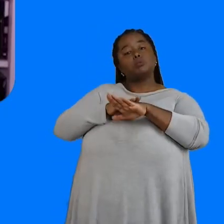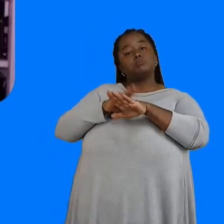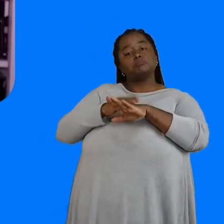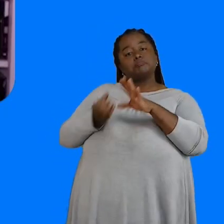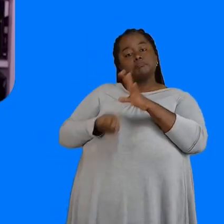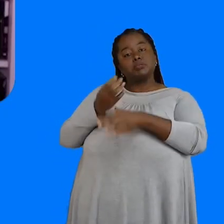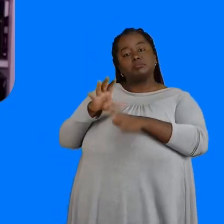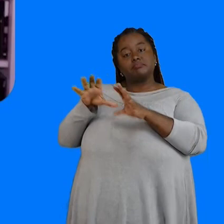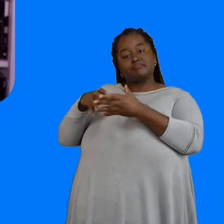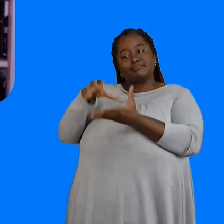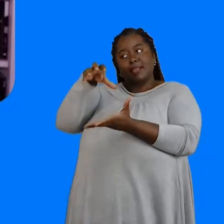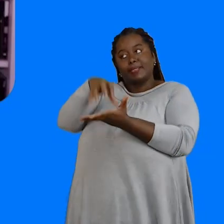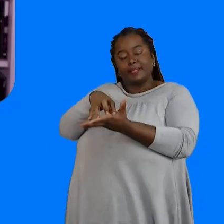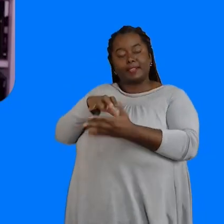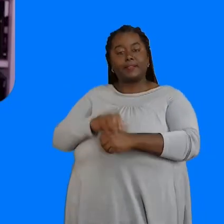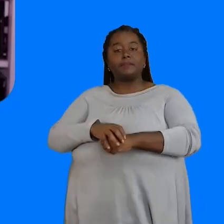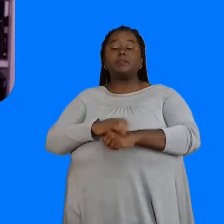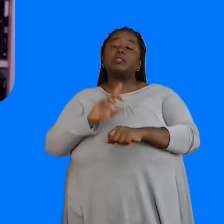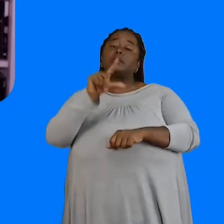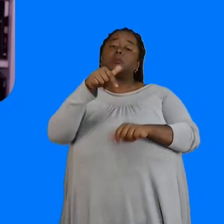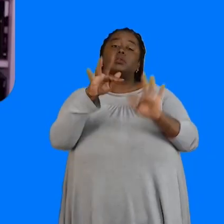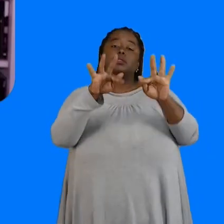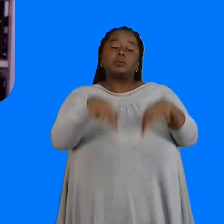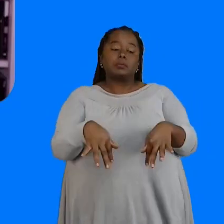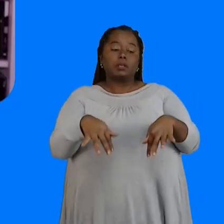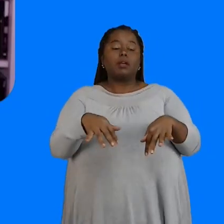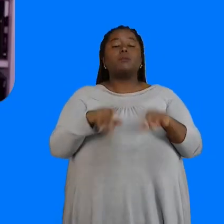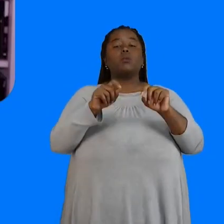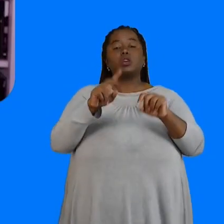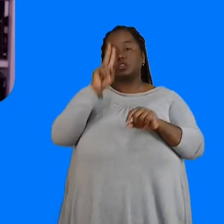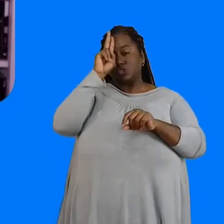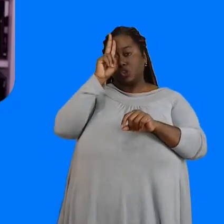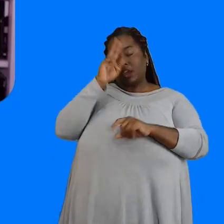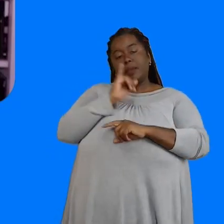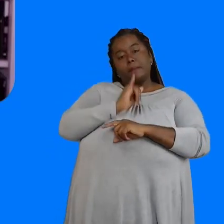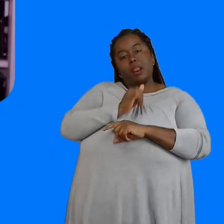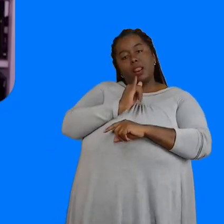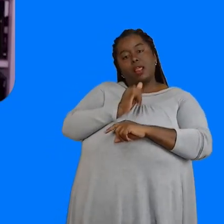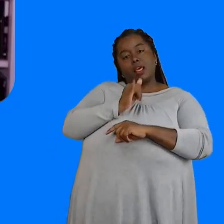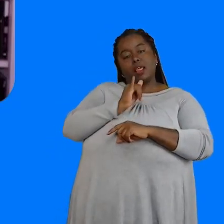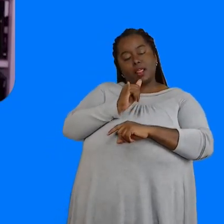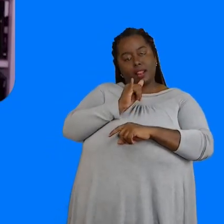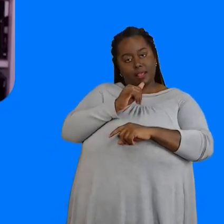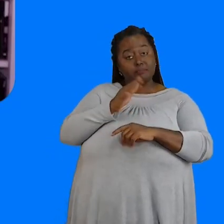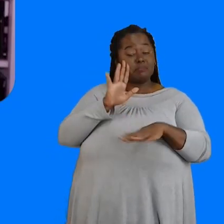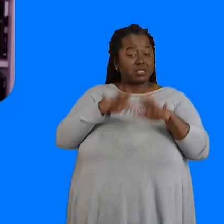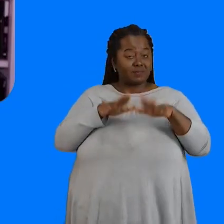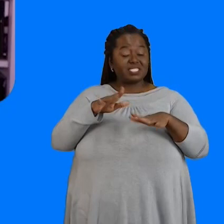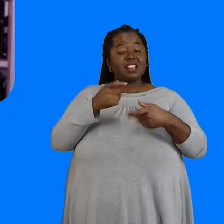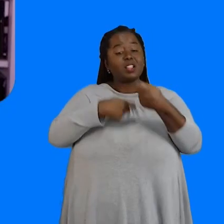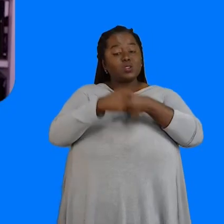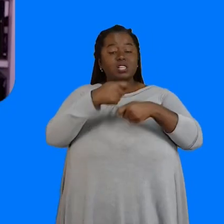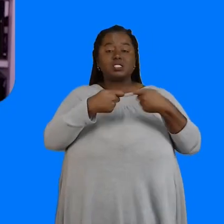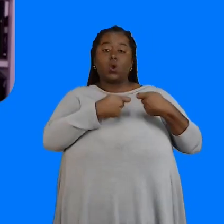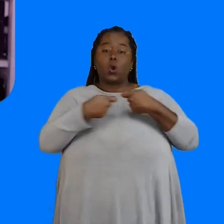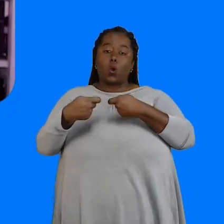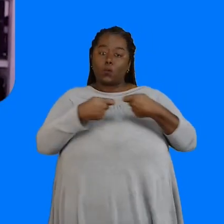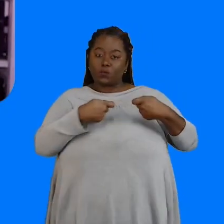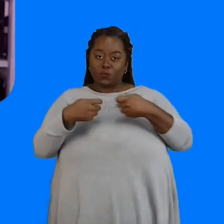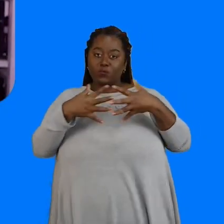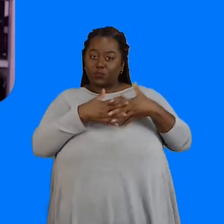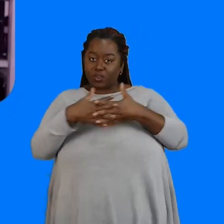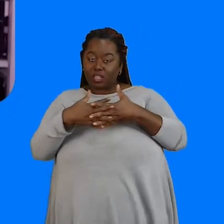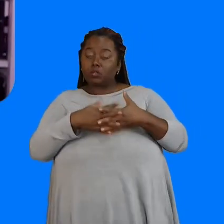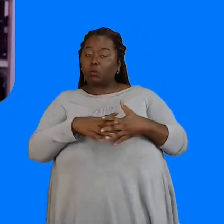conflito, e depois terminavam o momento com contação de histórias. E essa contação é que servia